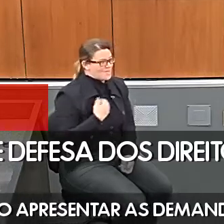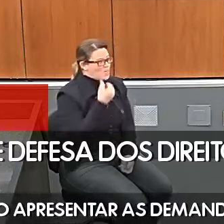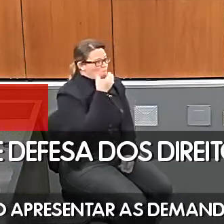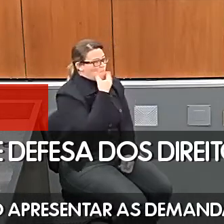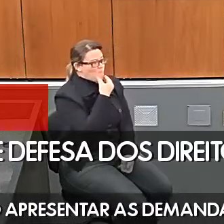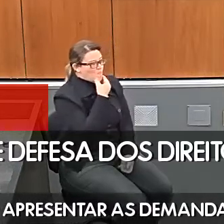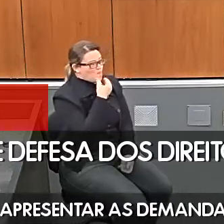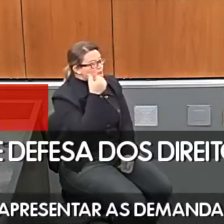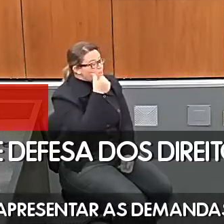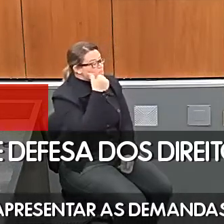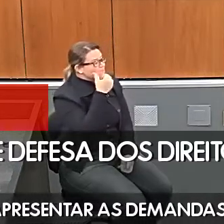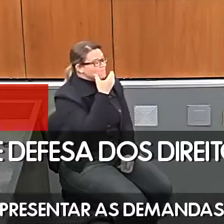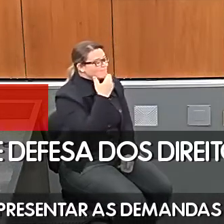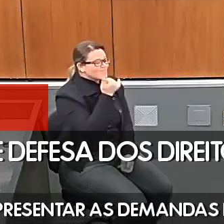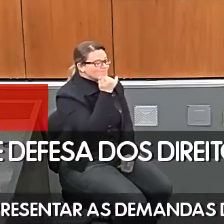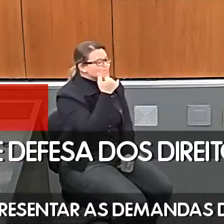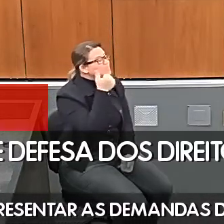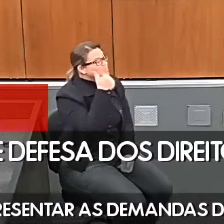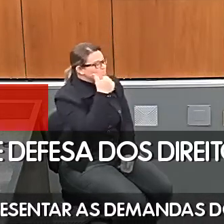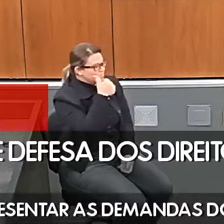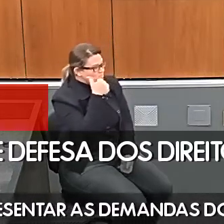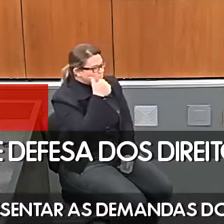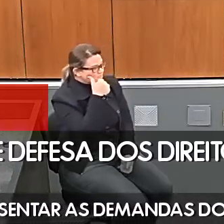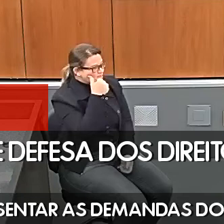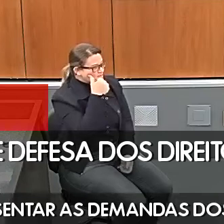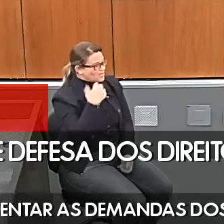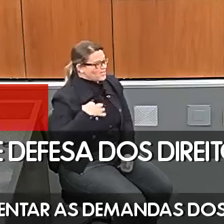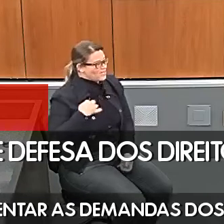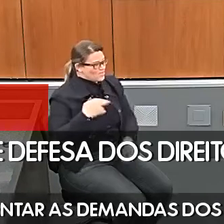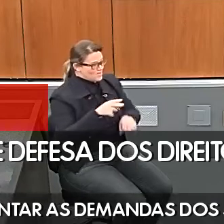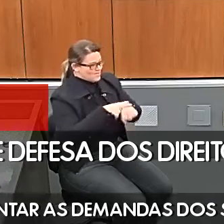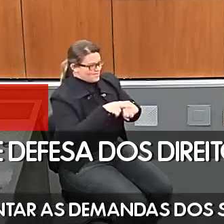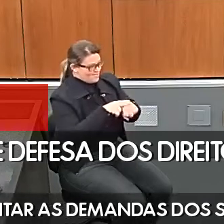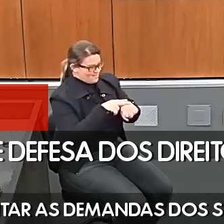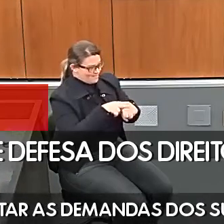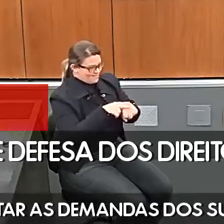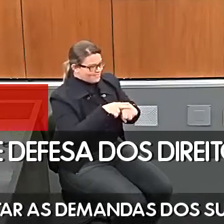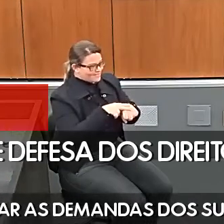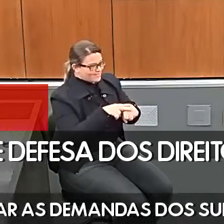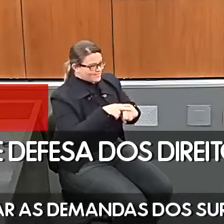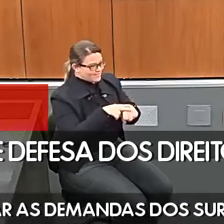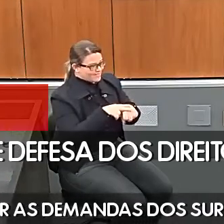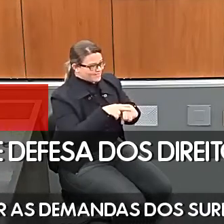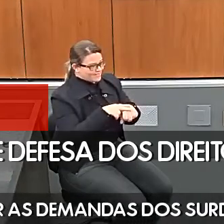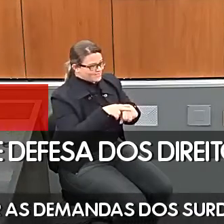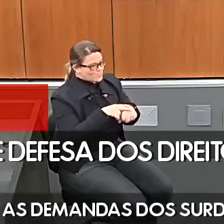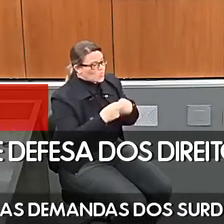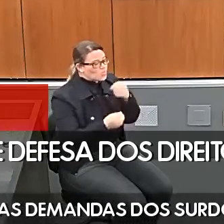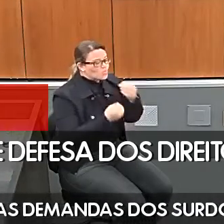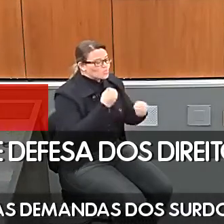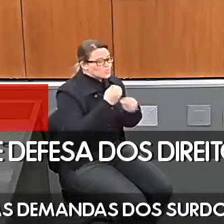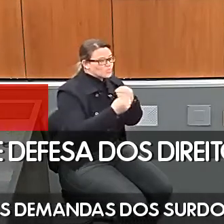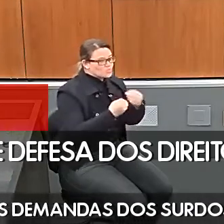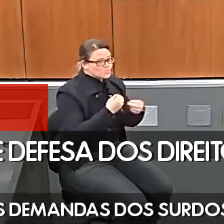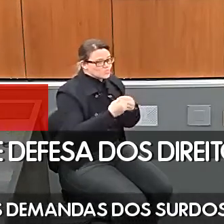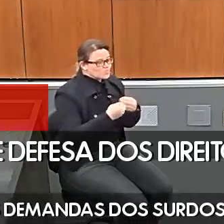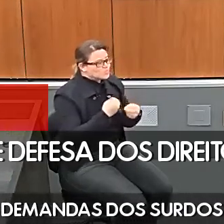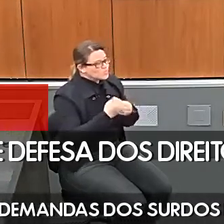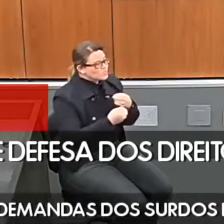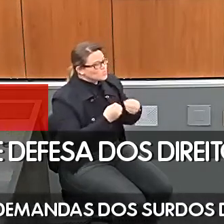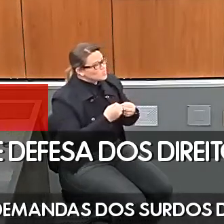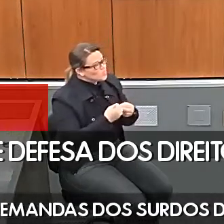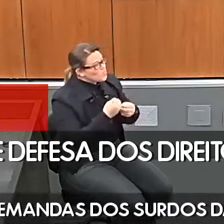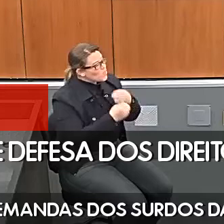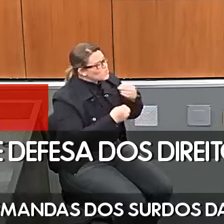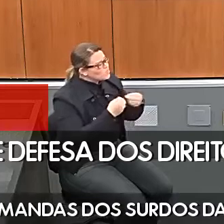só está olhando para ela, é a senhora mesmo, viu? É, essa questão do tratamento das pessoas com